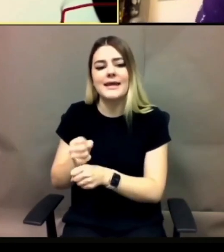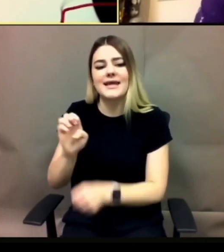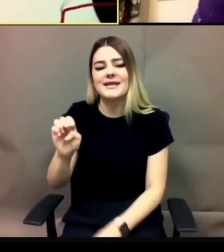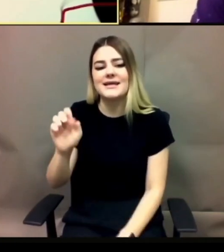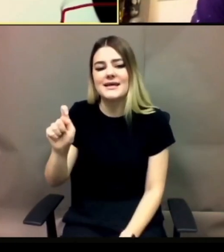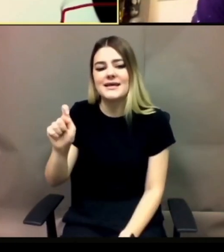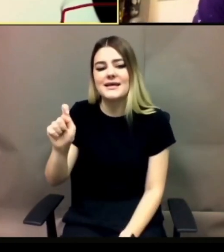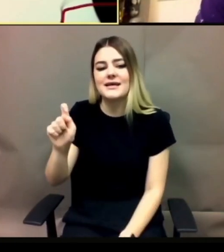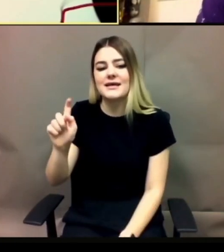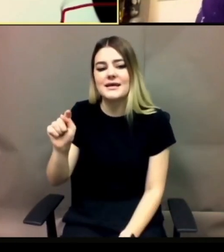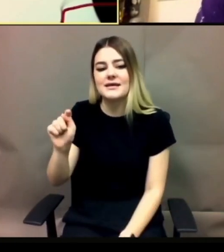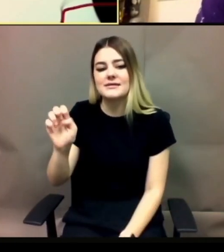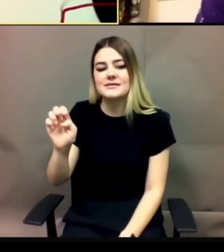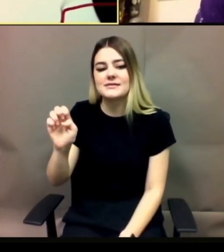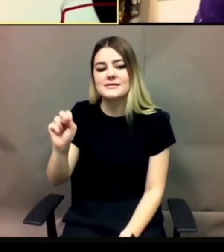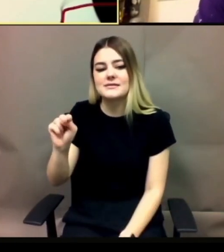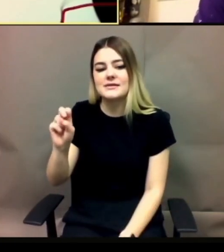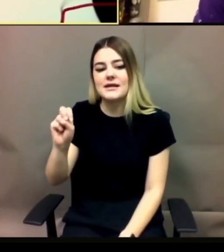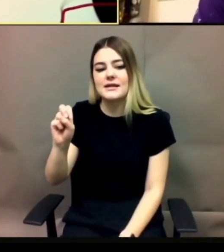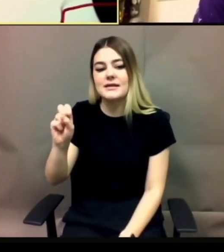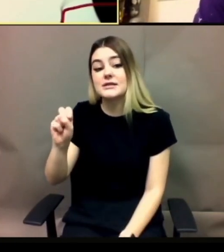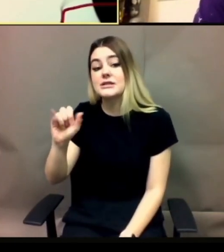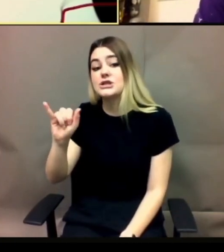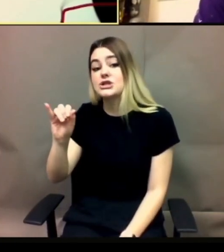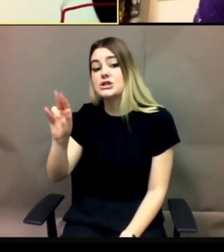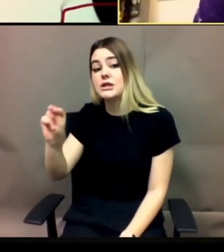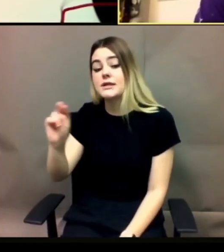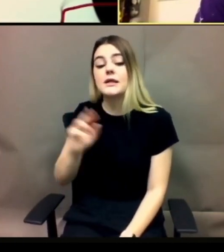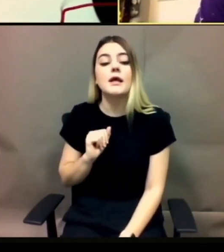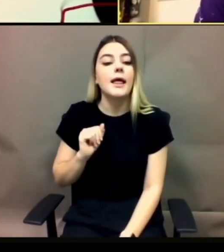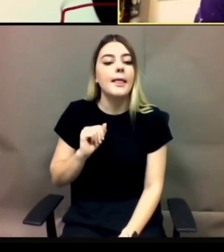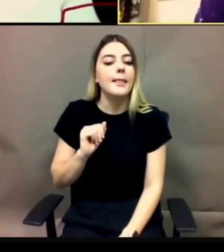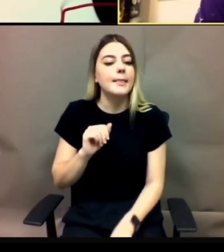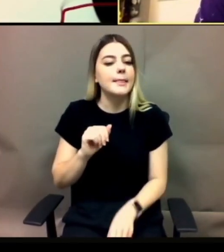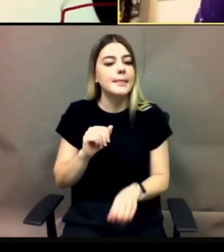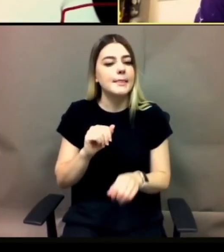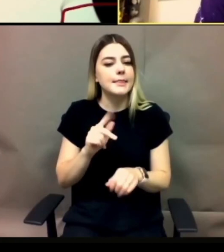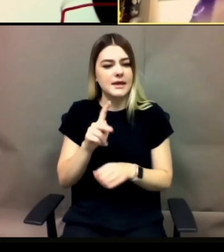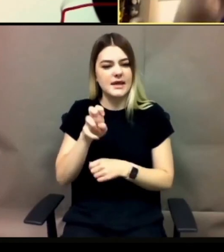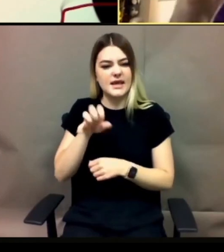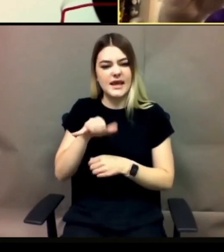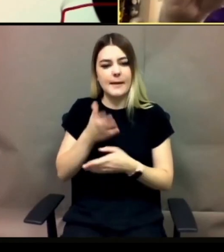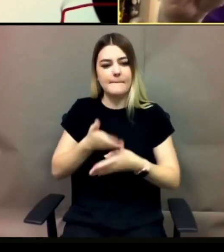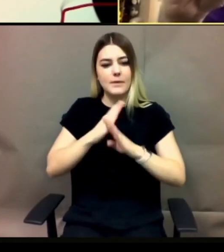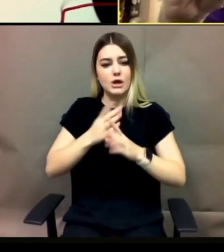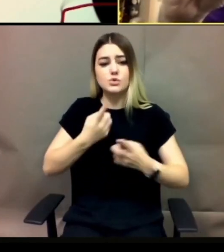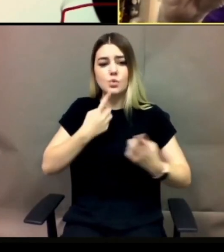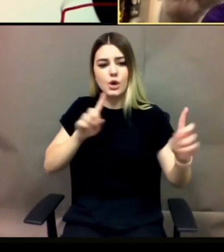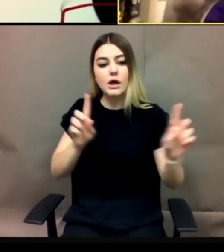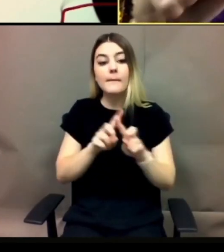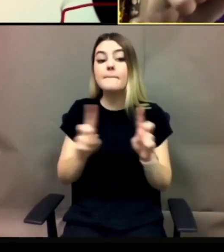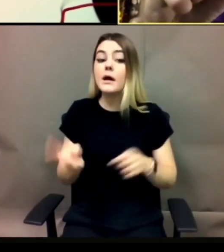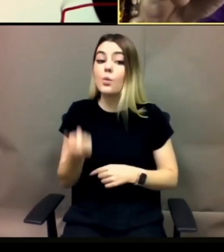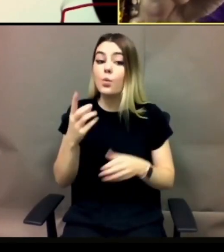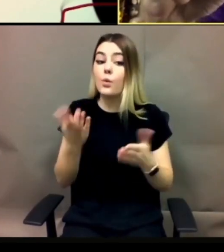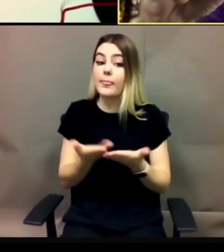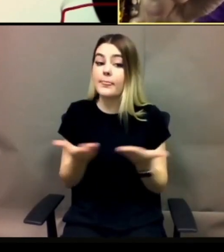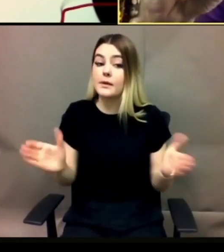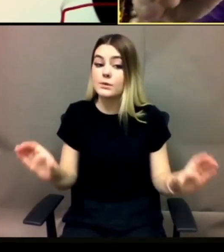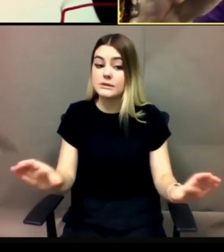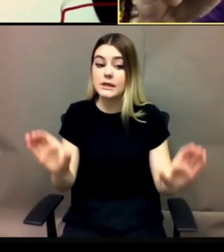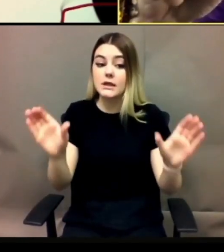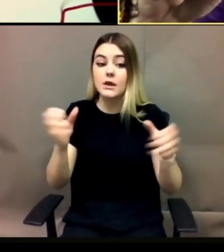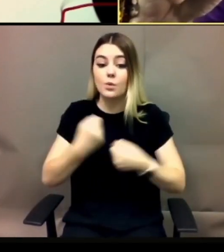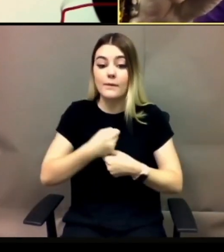Verdade, é uma boa pergunta. Por que os blocos funcionam bem? Nós temos um